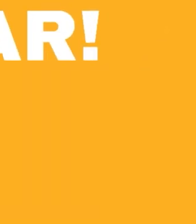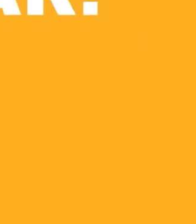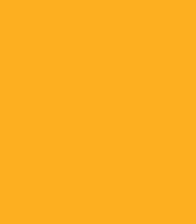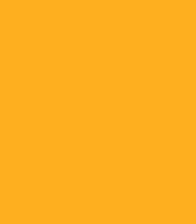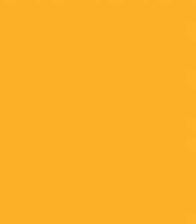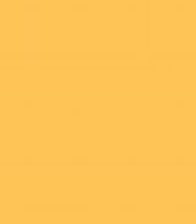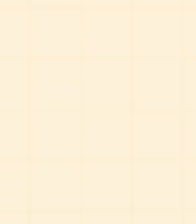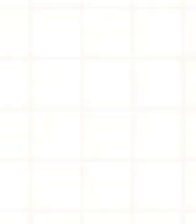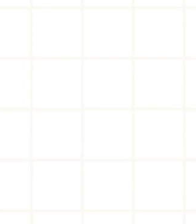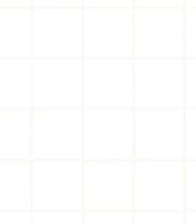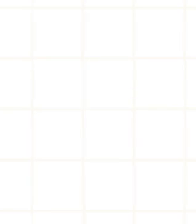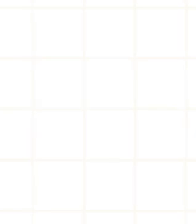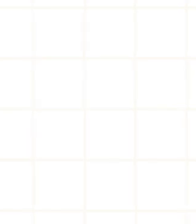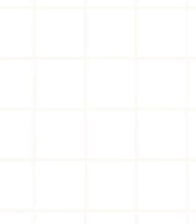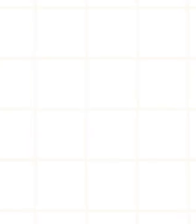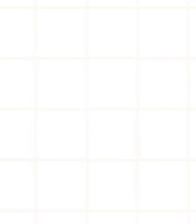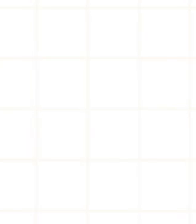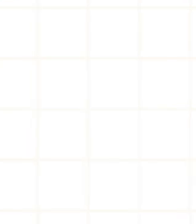realidades